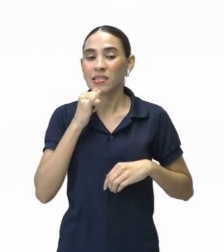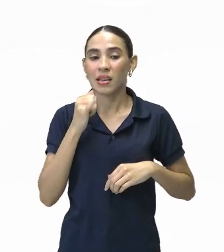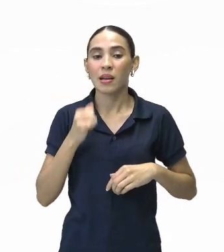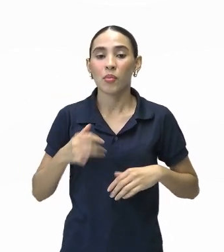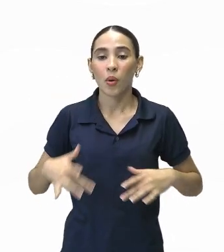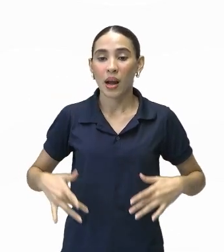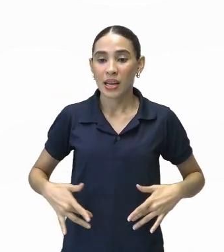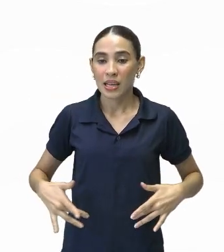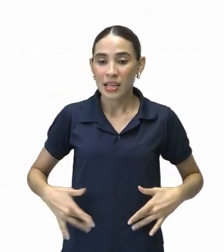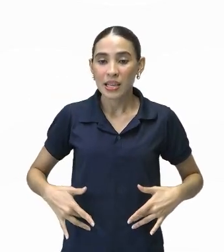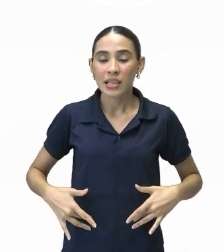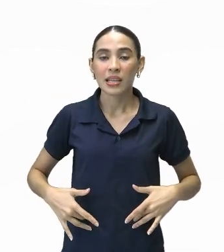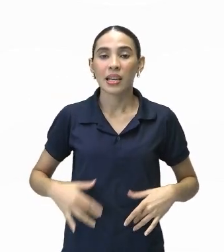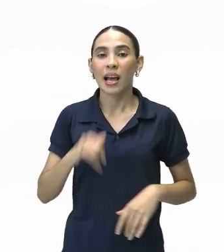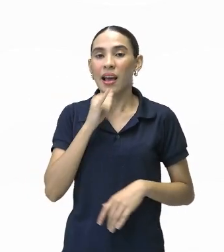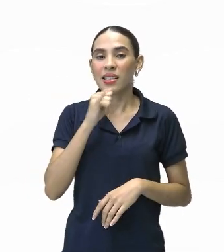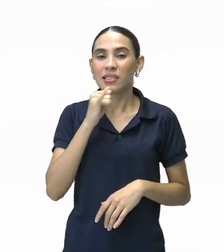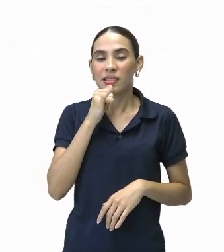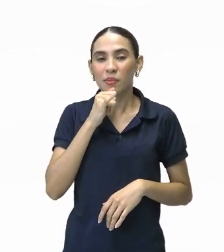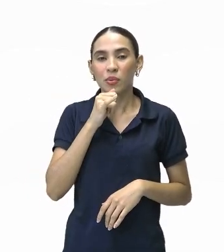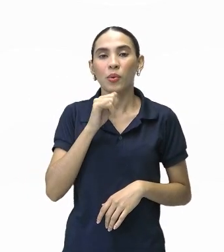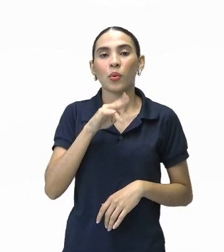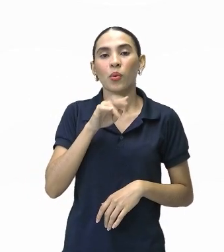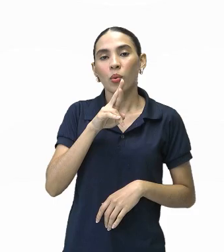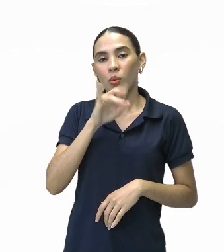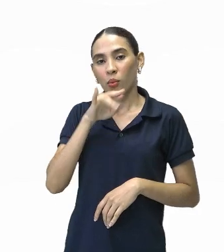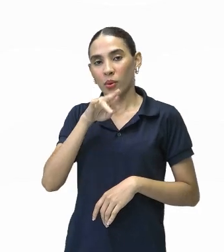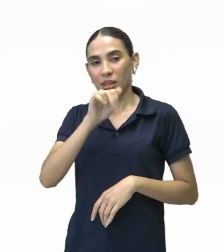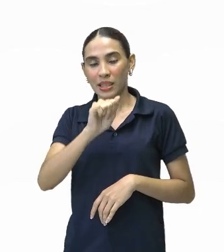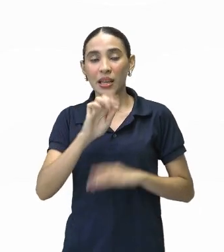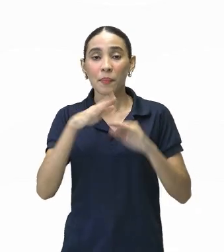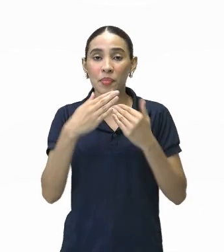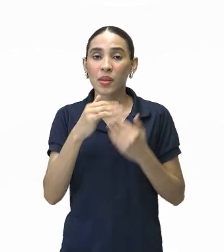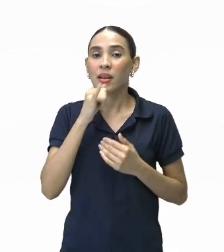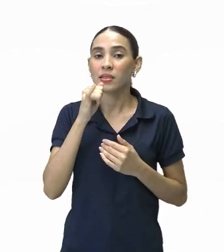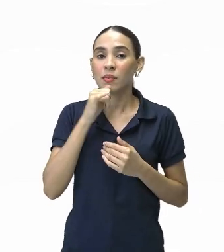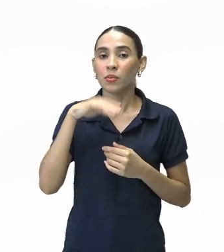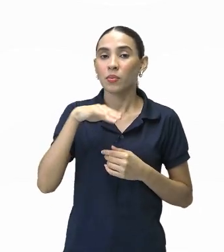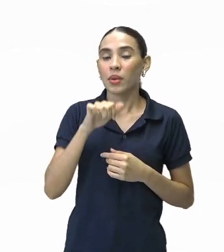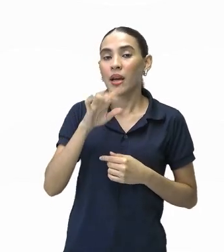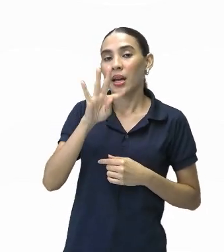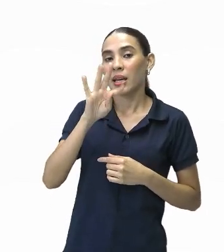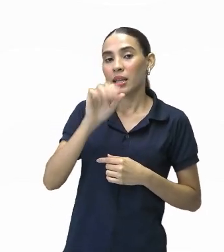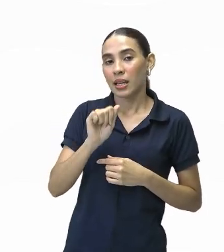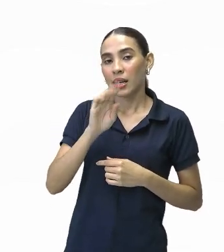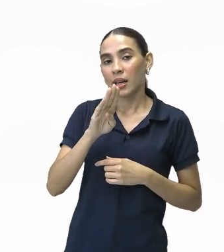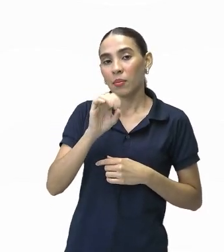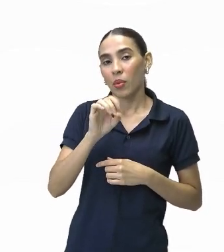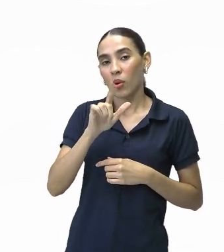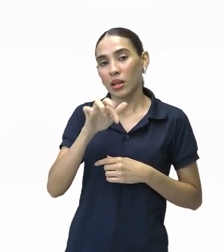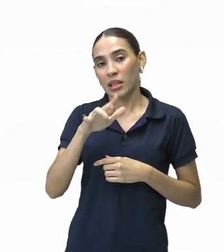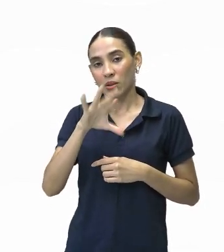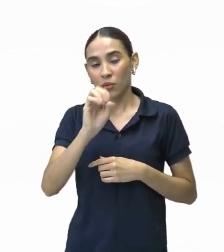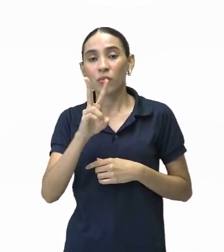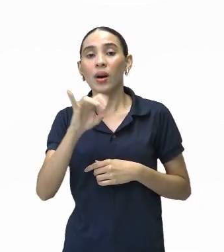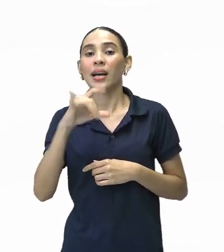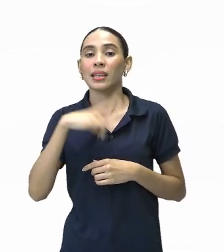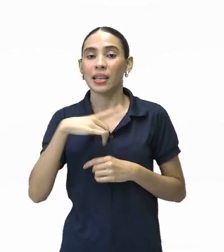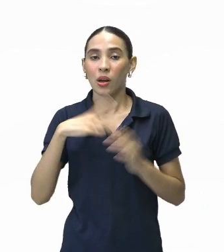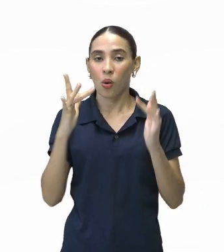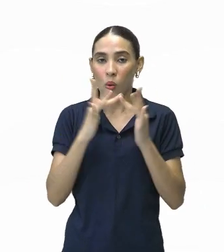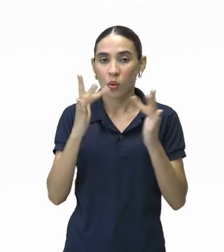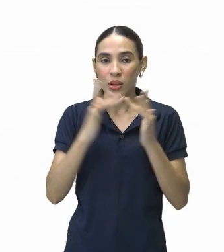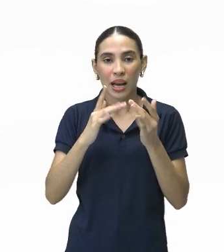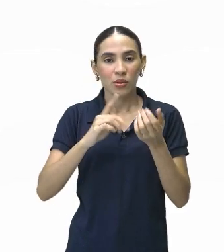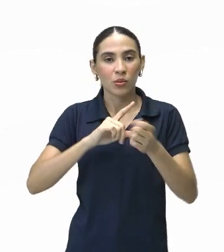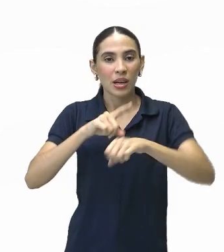na urina. Então, esses metabólitos aí, eles vão para a corrente sanguínea, que